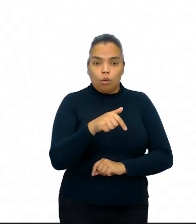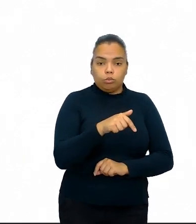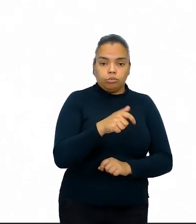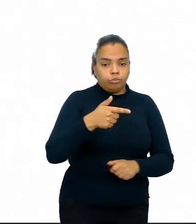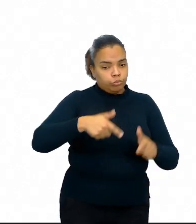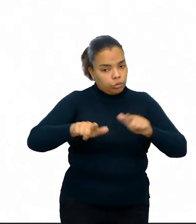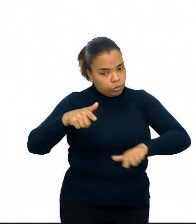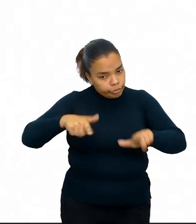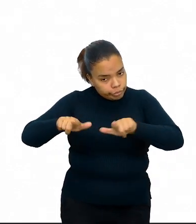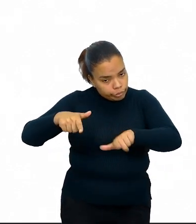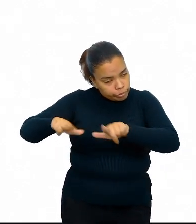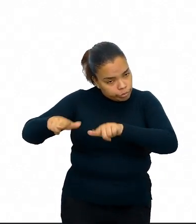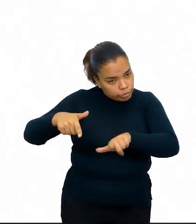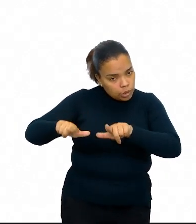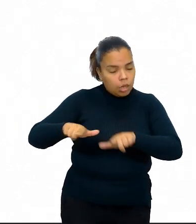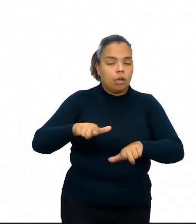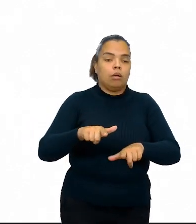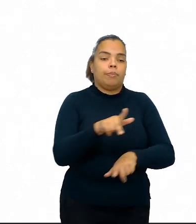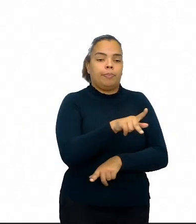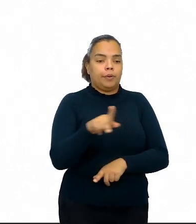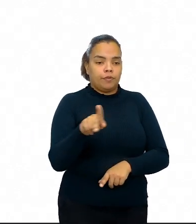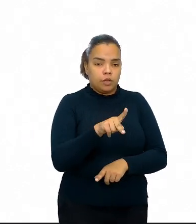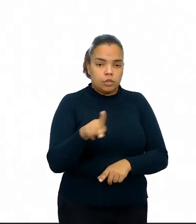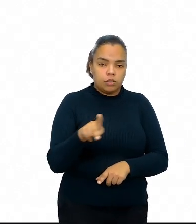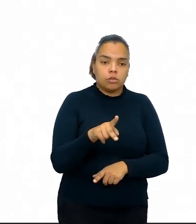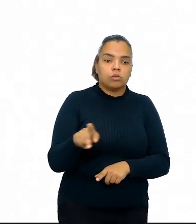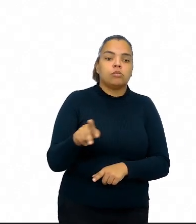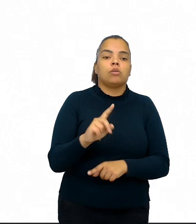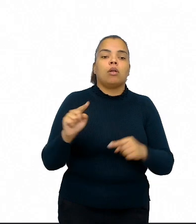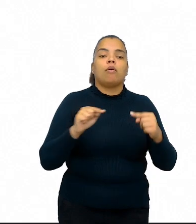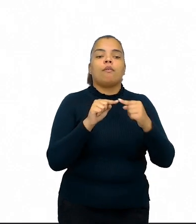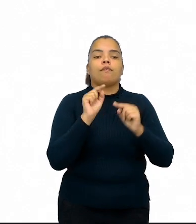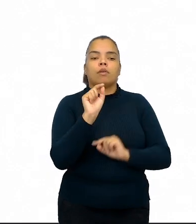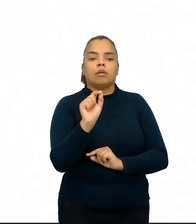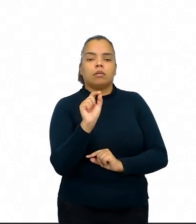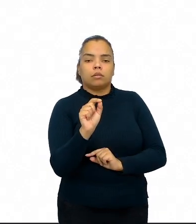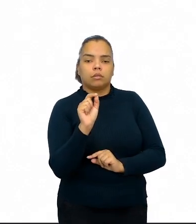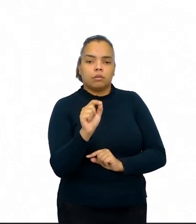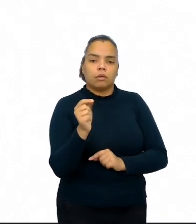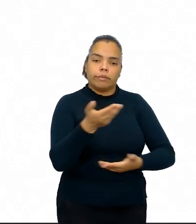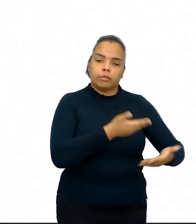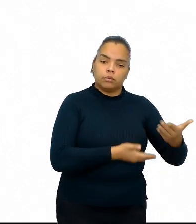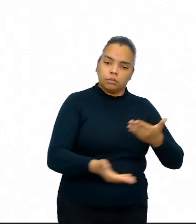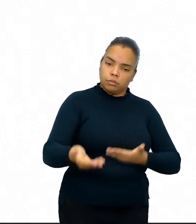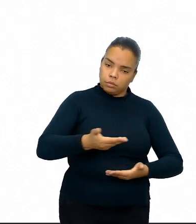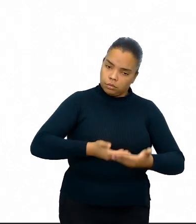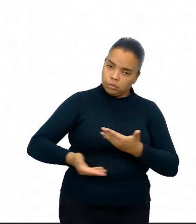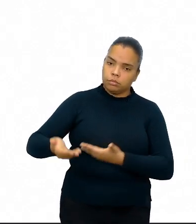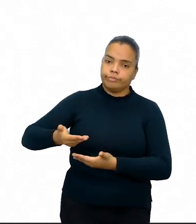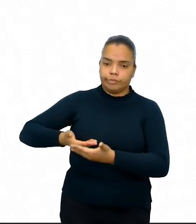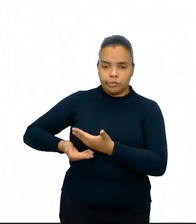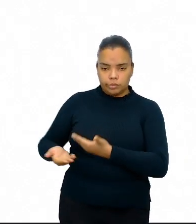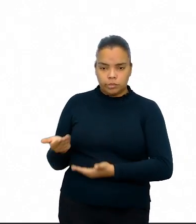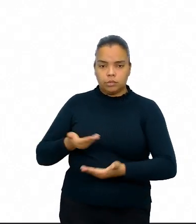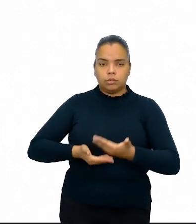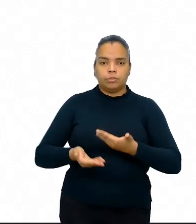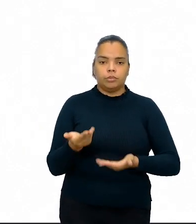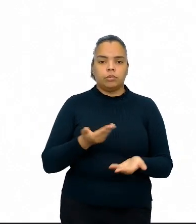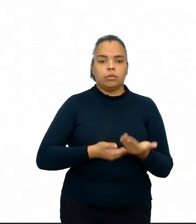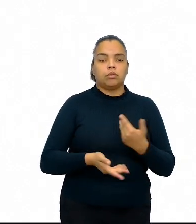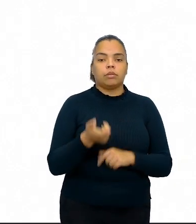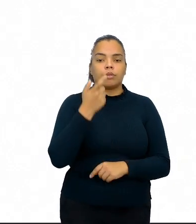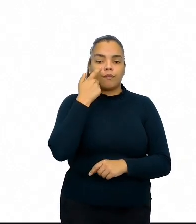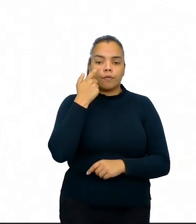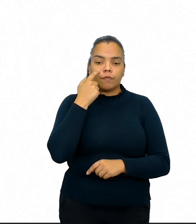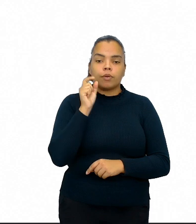escolar, visando aí o desenvolvimento de ações pluri e ou interdisciplinares, né? Então, vamos ver qual